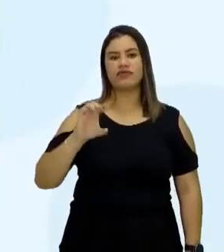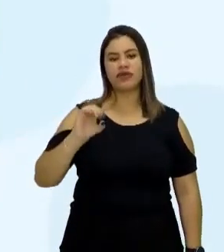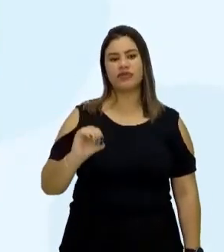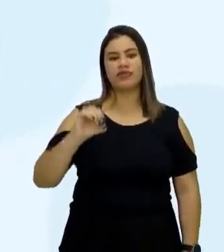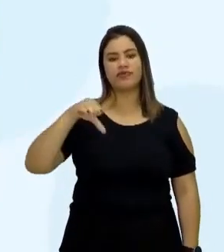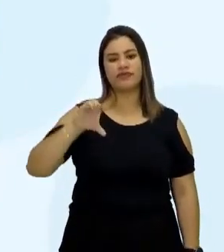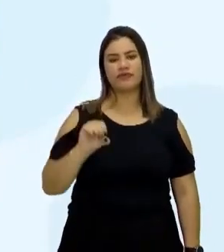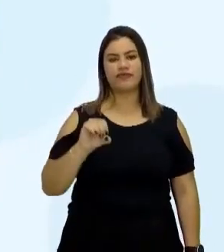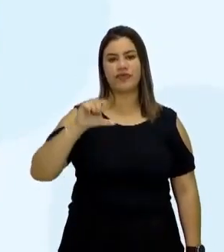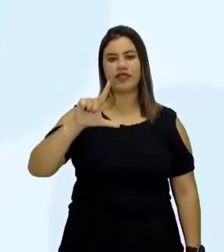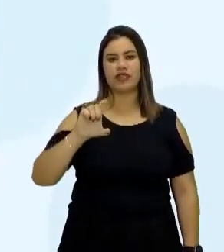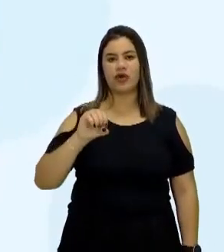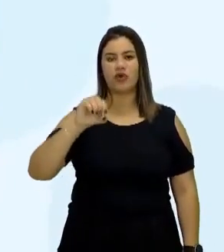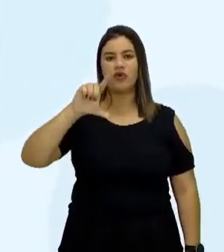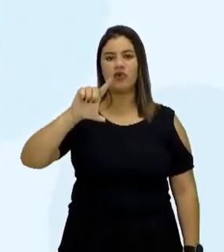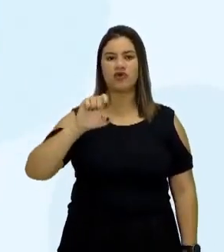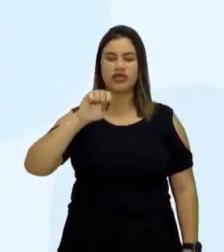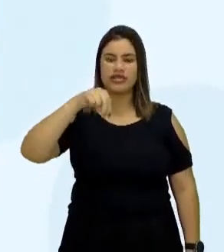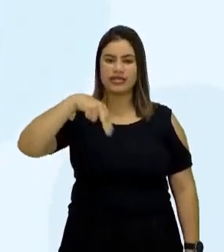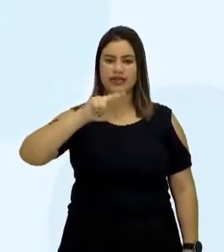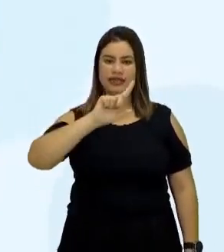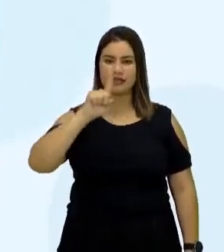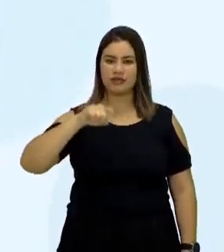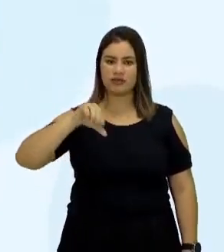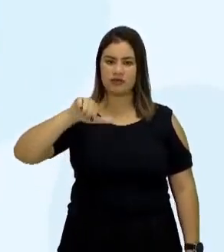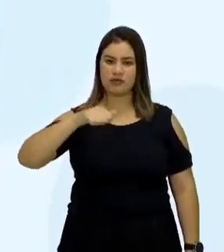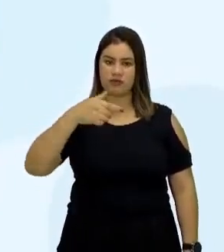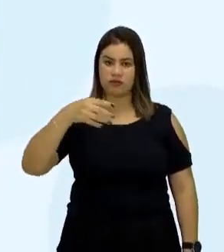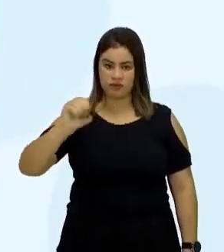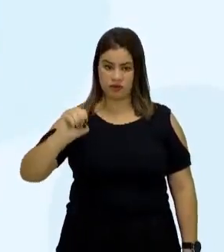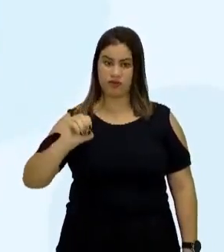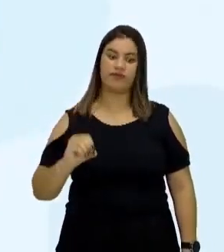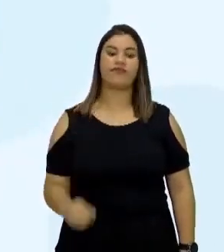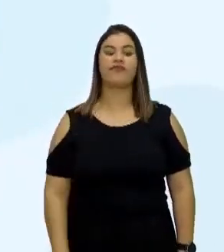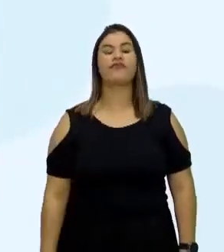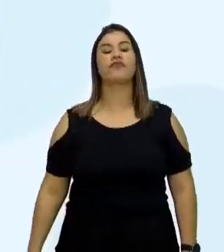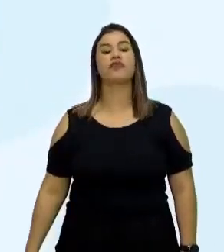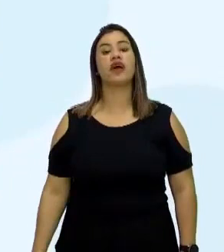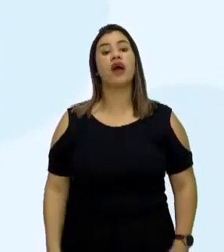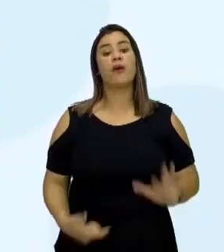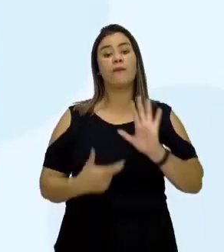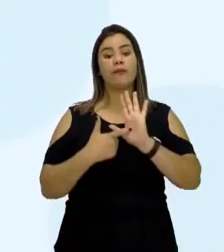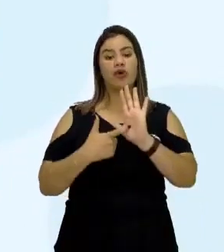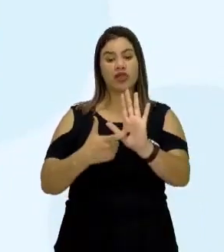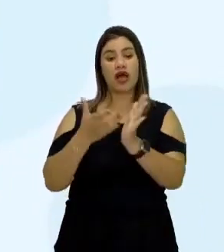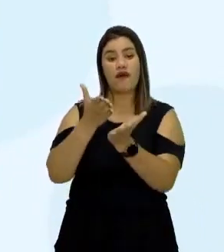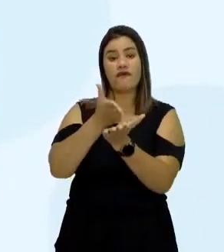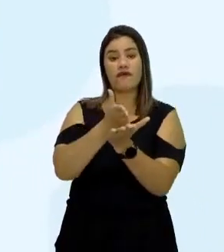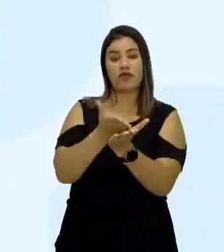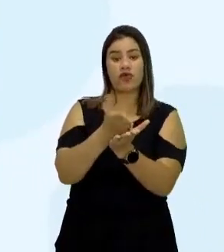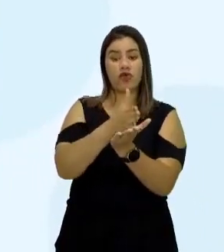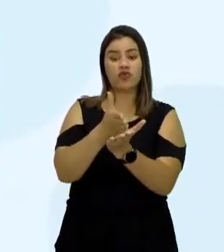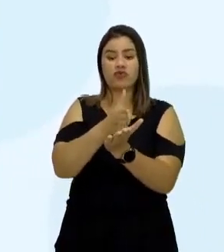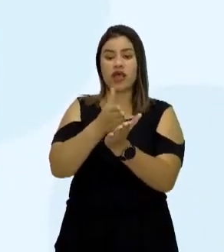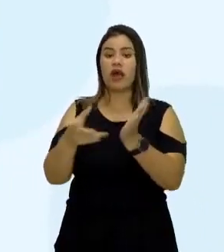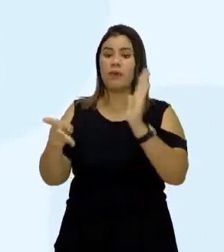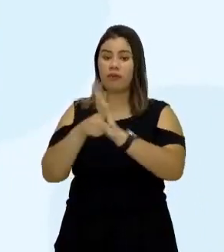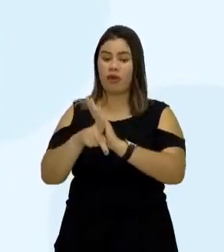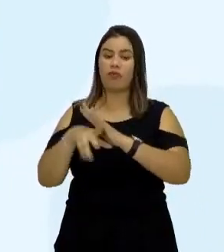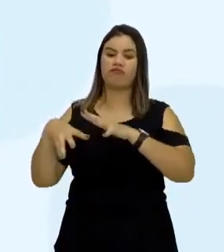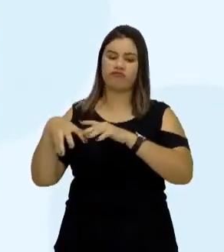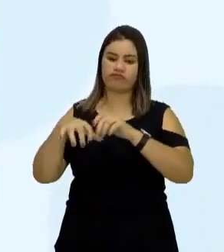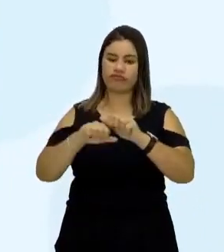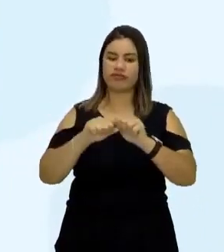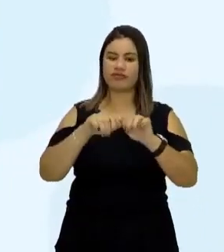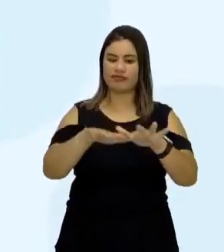outro mapa aí, né, com uma coloração diferente e mostrando as antigas fronteiras coloniais, como a gente também já